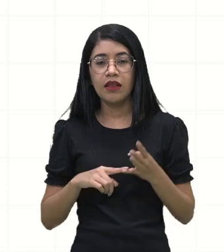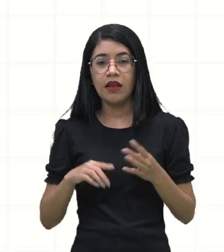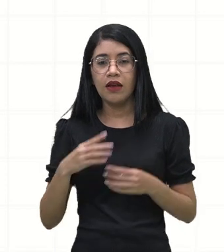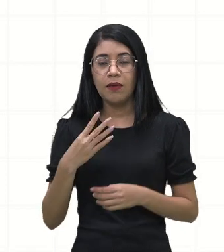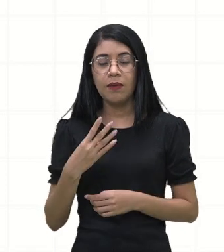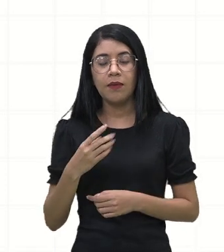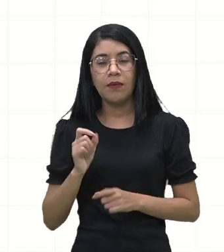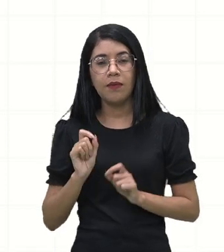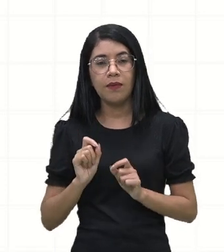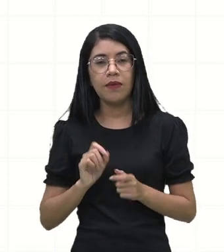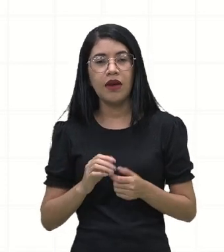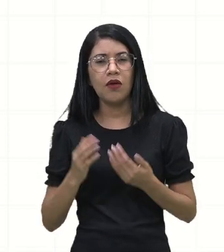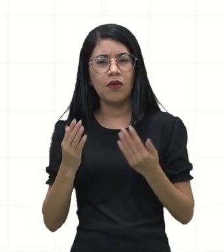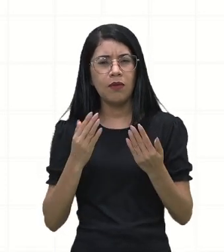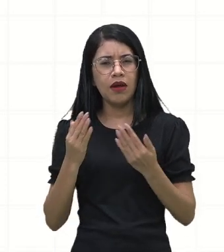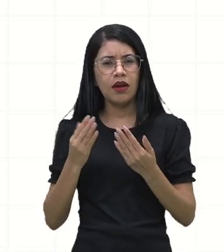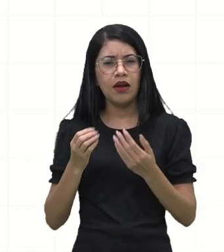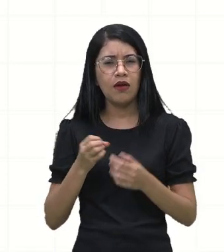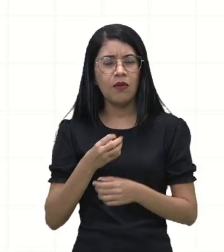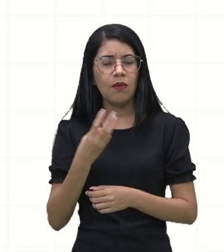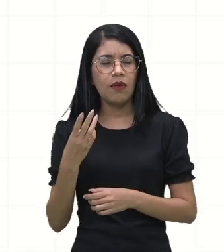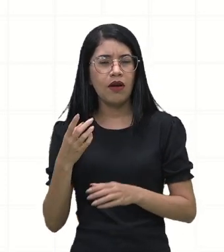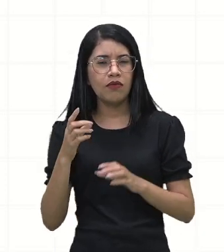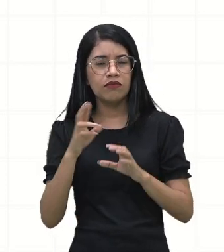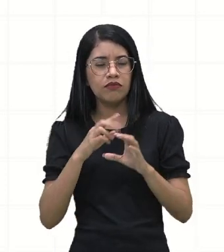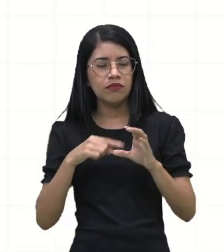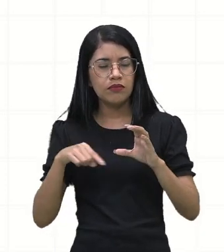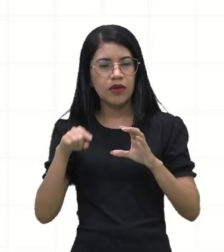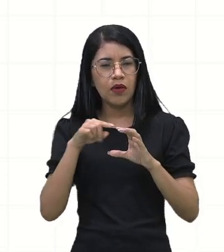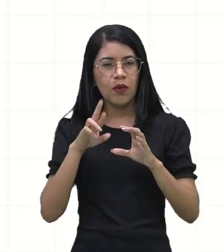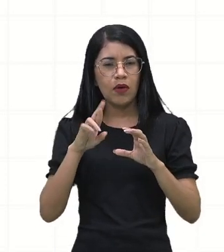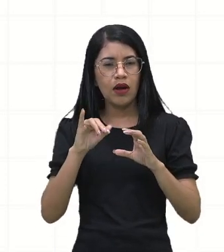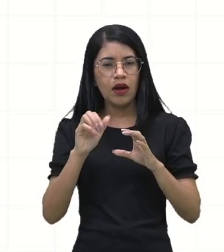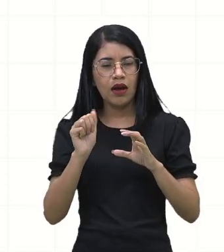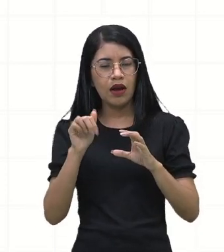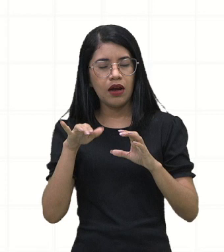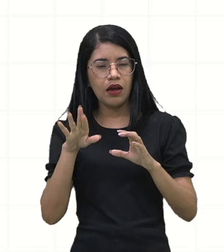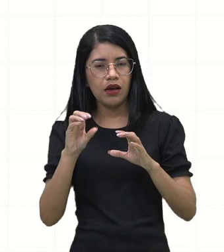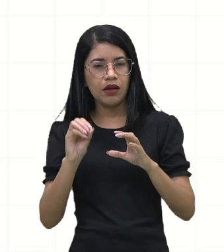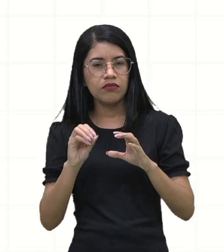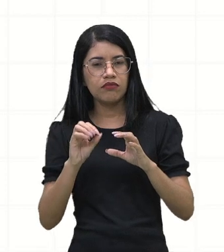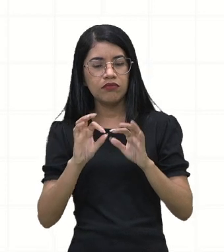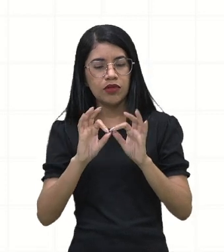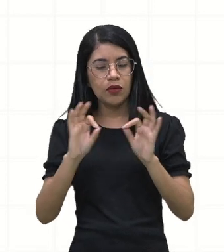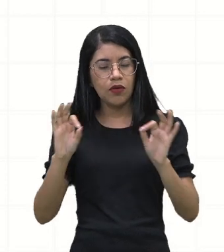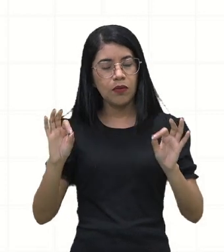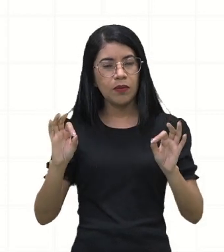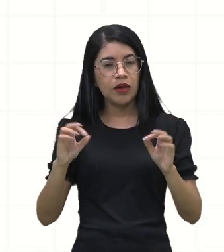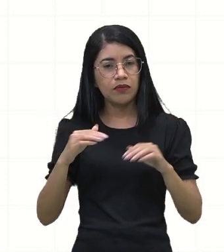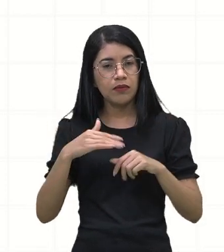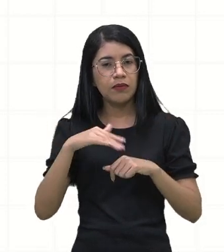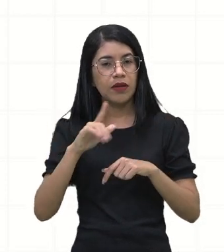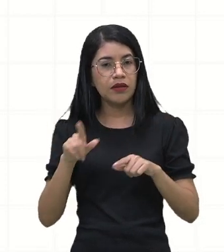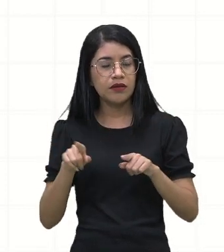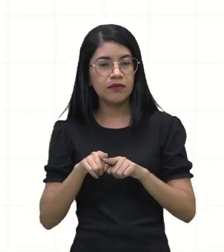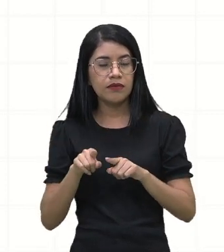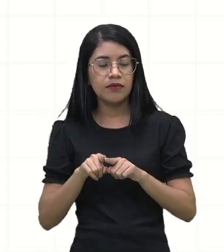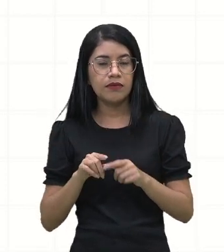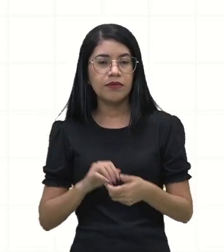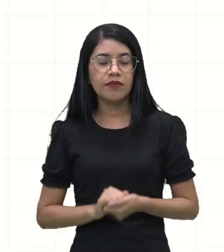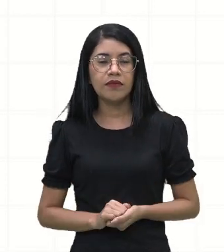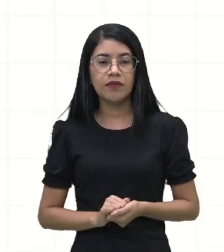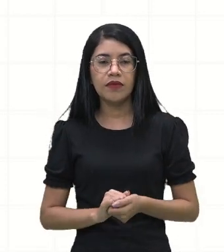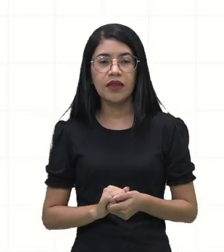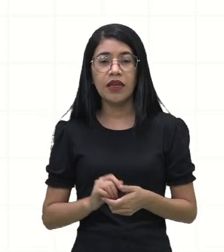para comparar, nós vimos aí que quanto maior o raio, maior, né, é o comprimento da circunferência. E na